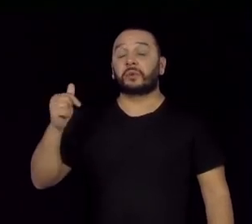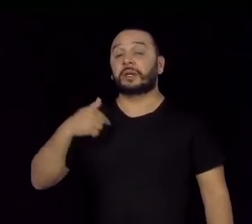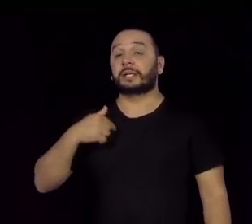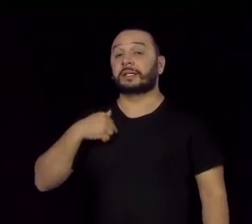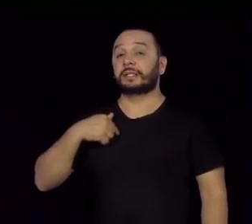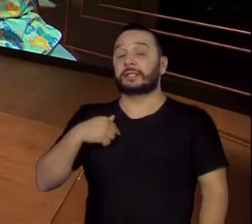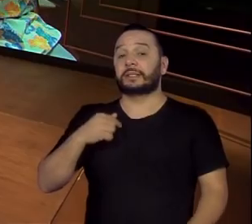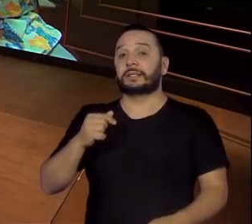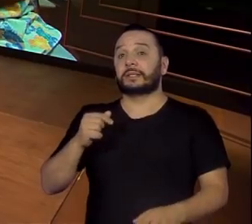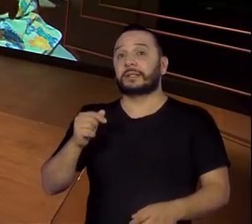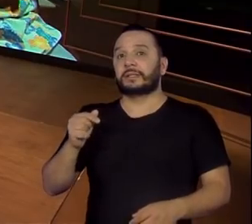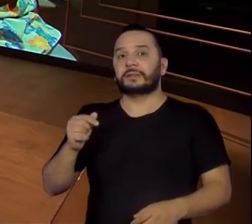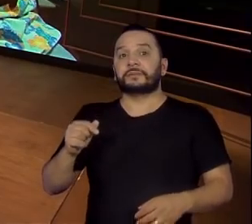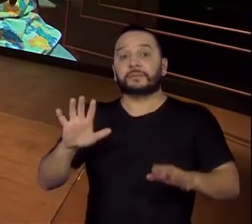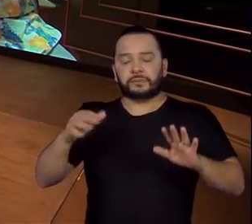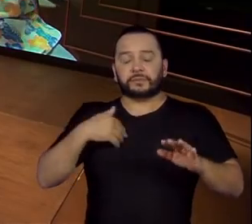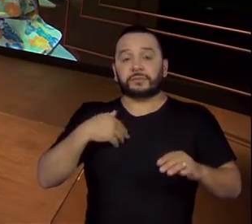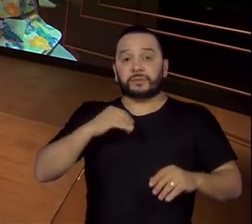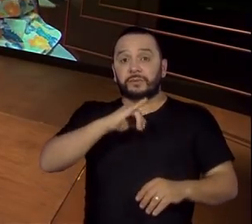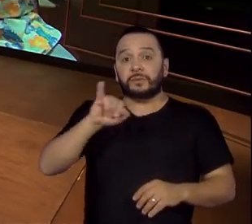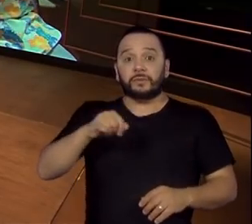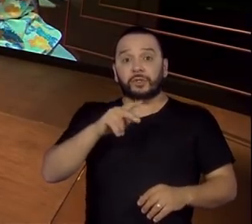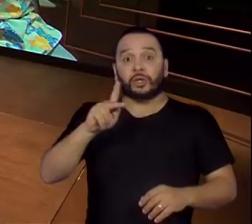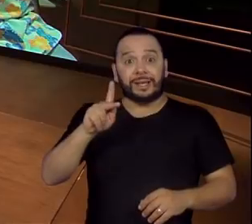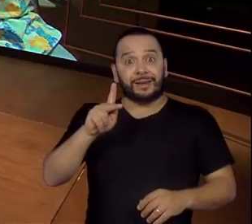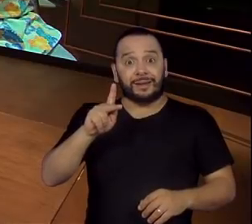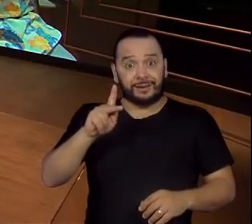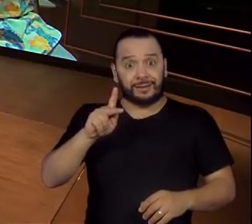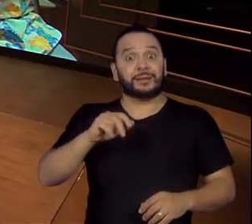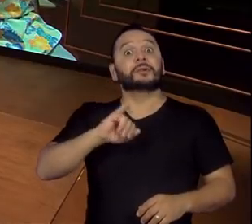o Getúlio comia o resto dele, porque ele provava a comida antes,